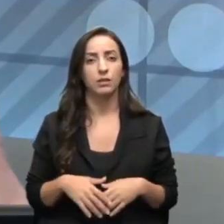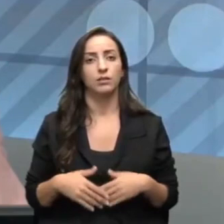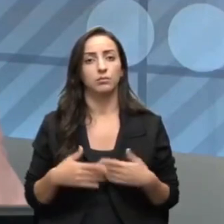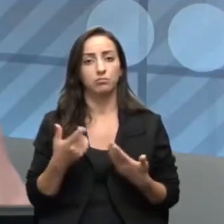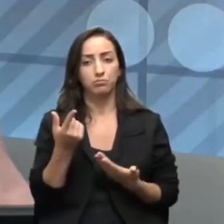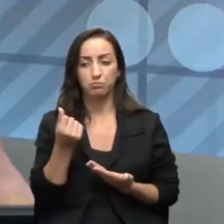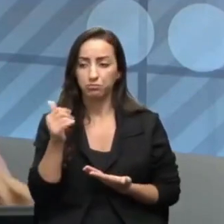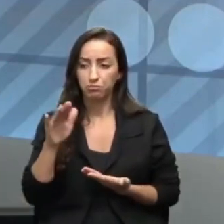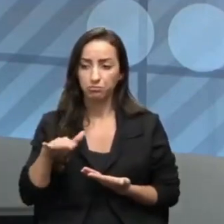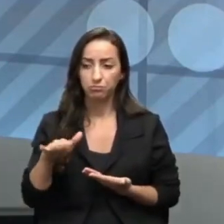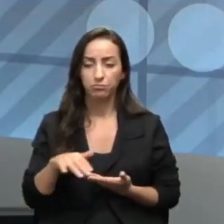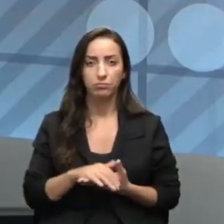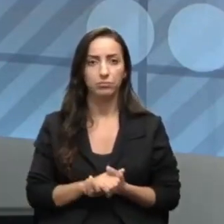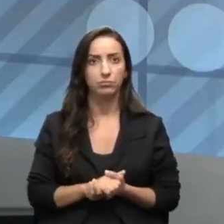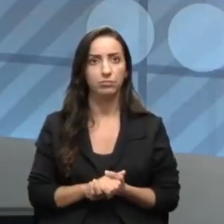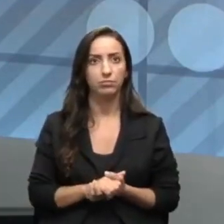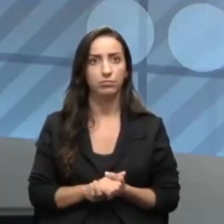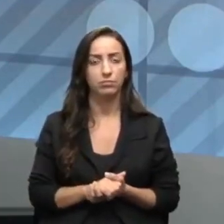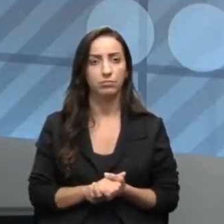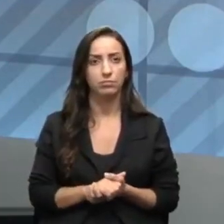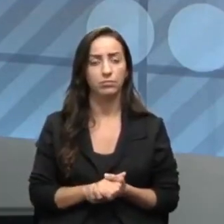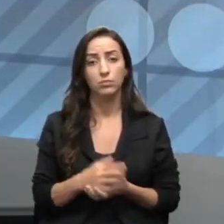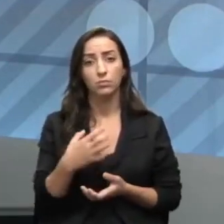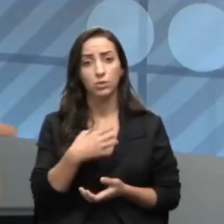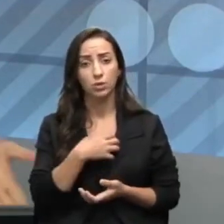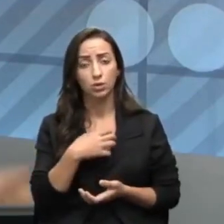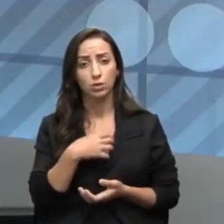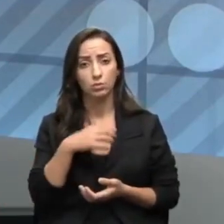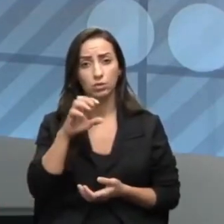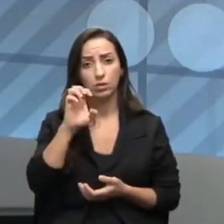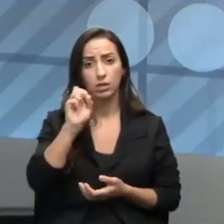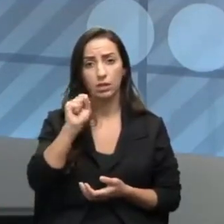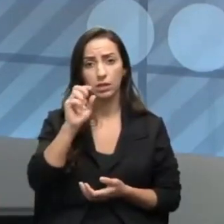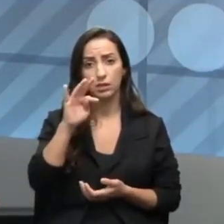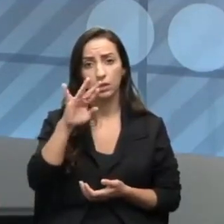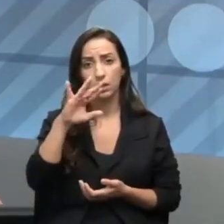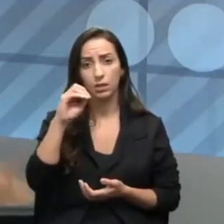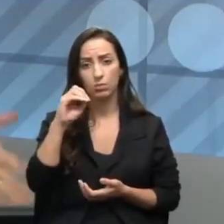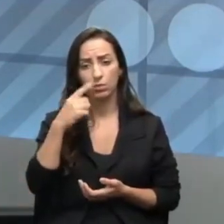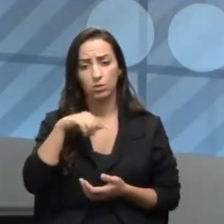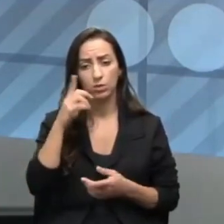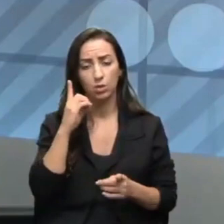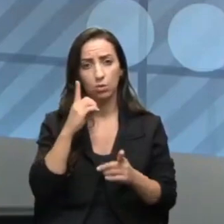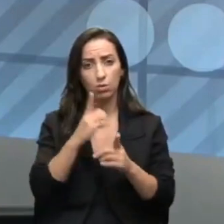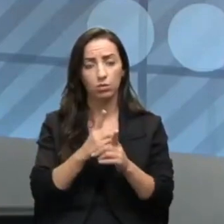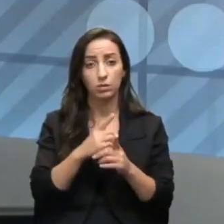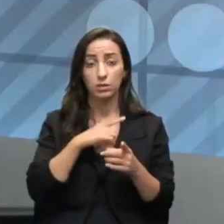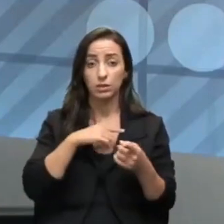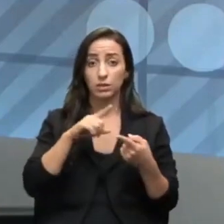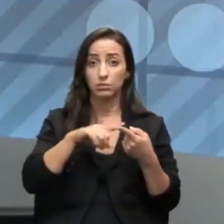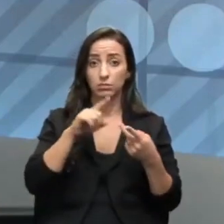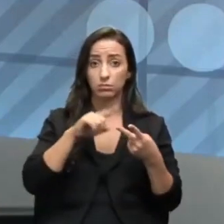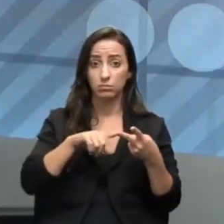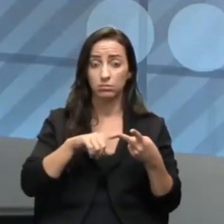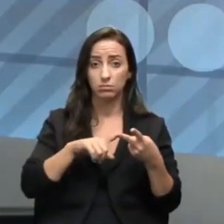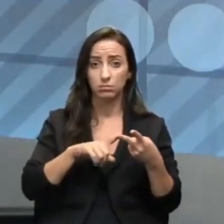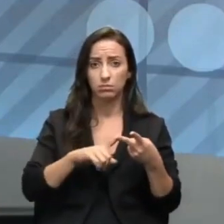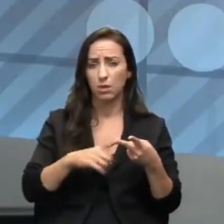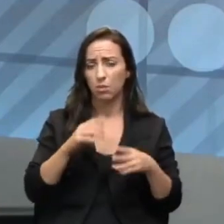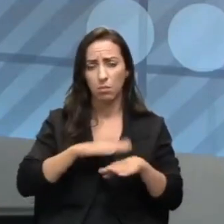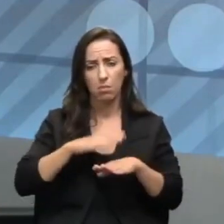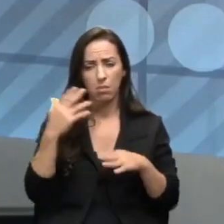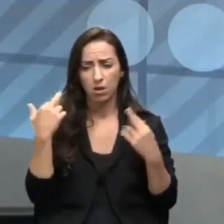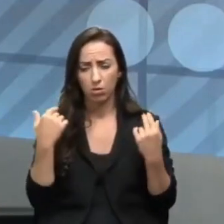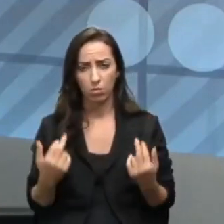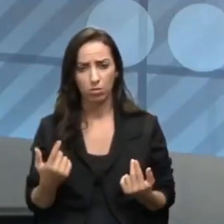custos. Quais são os tipos, então, de estribos que a gente encontra? A gente tem os estribos de 2 ramos. São os mais